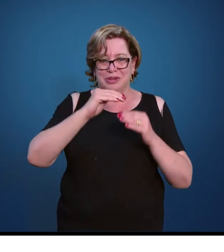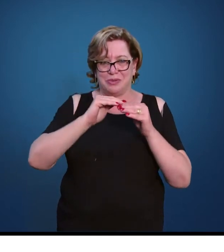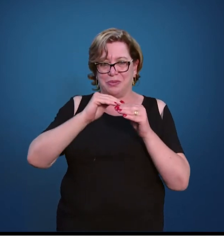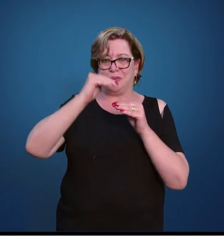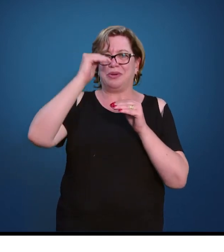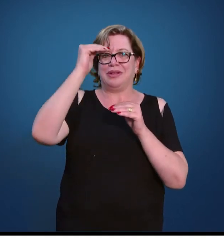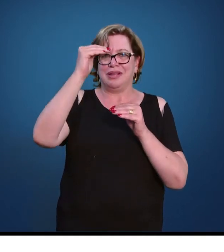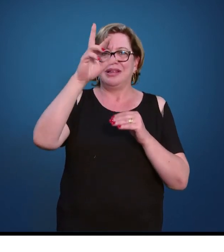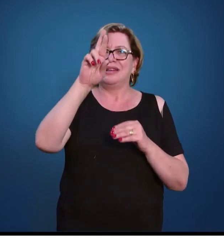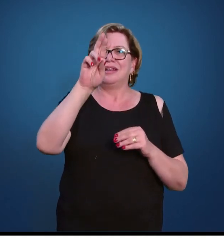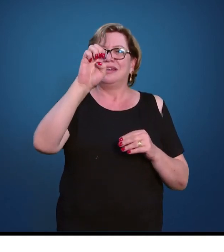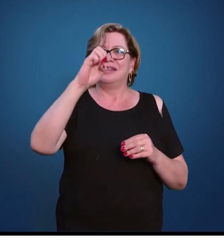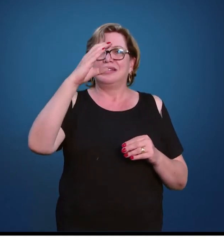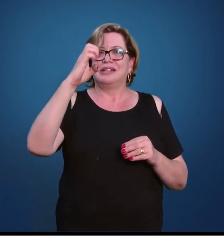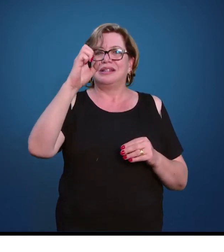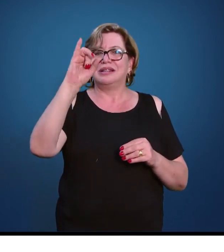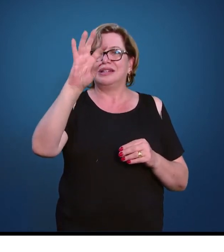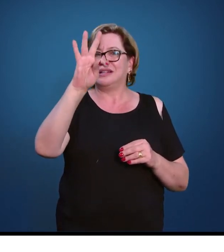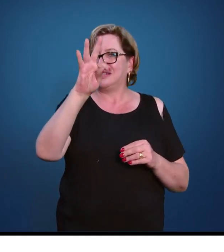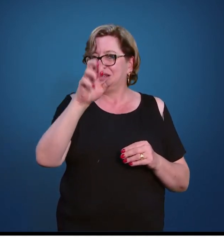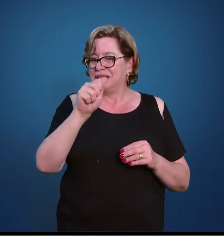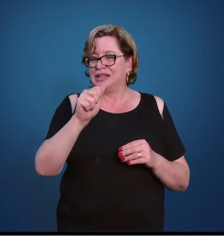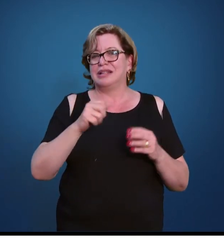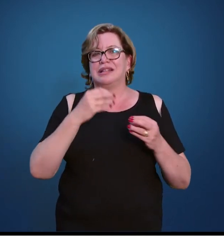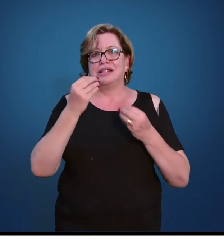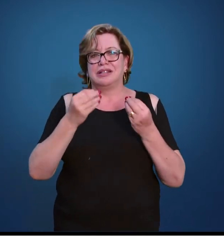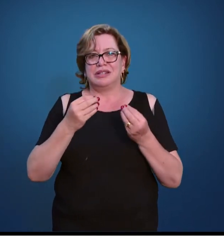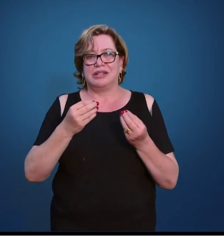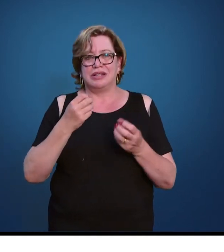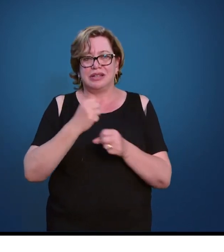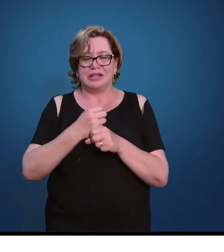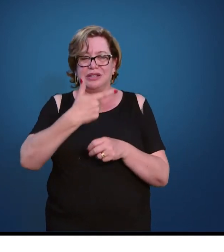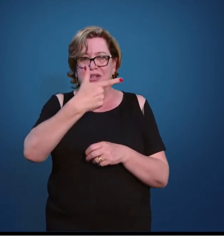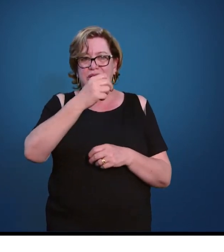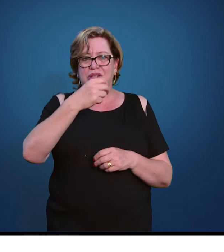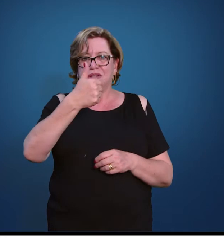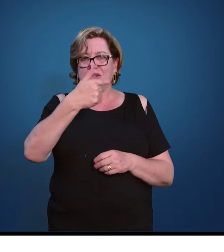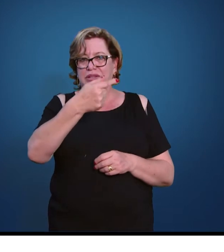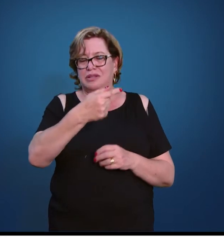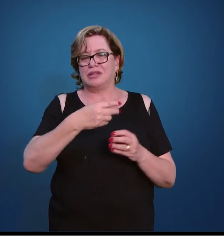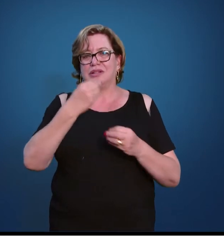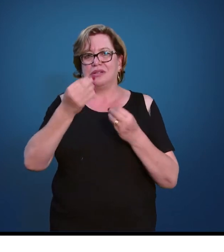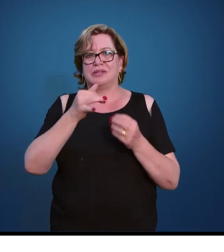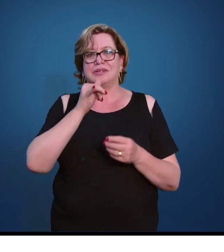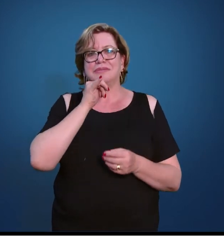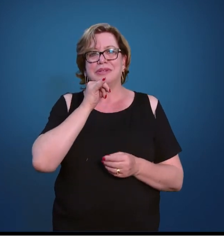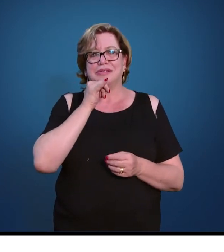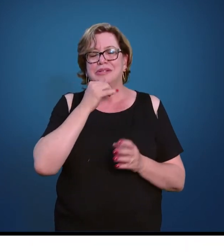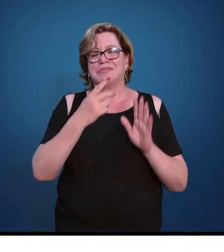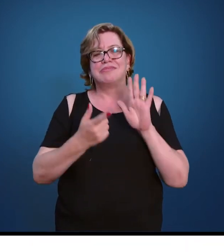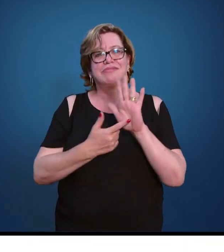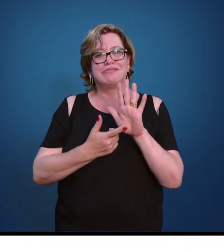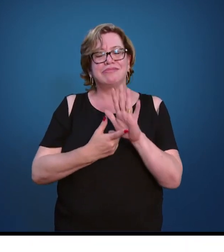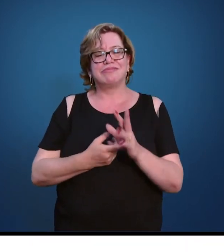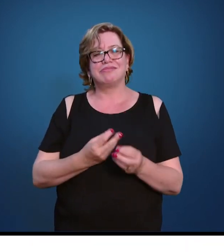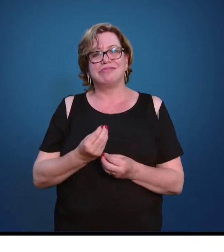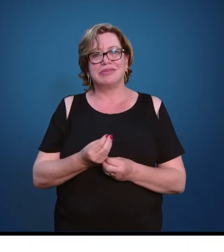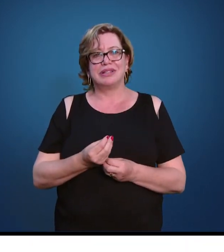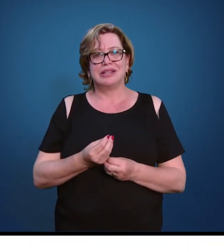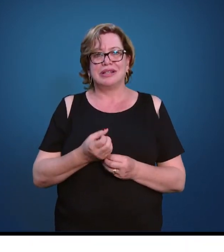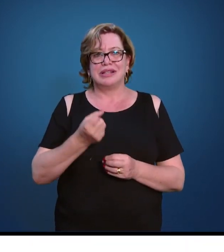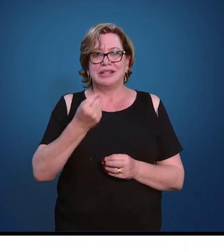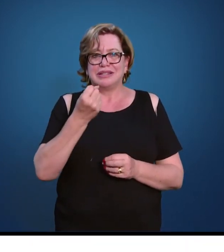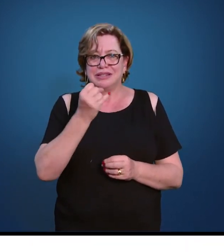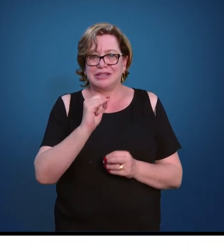aumento das receitas operacionais líquidas de 2017 em relação a 2015 que eu falei anteriormente.